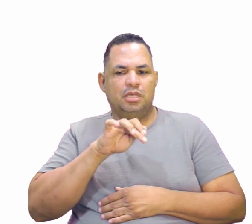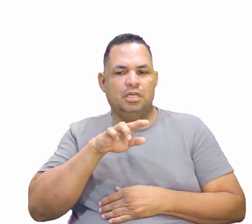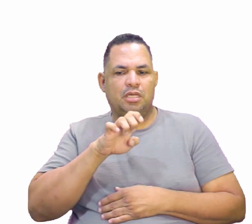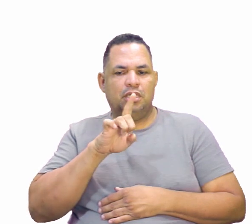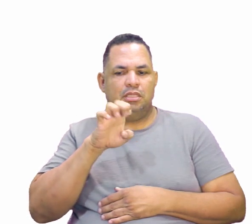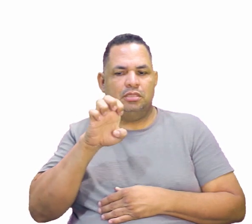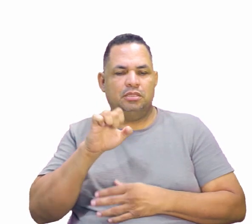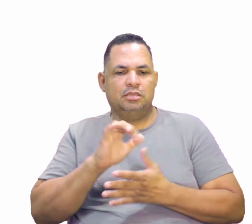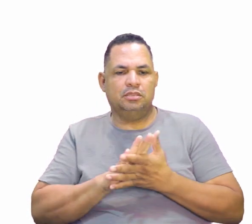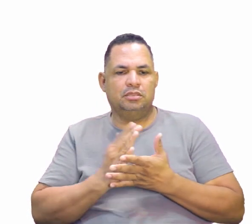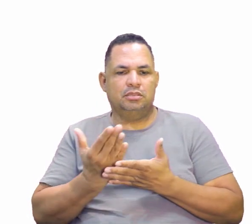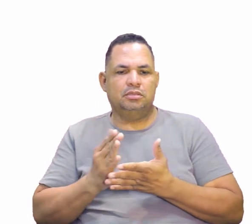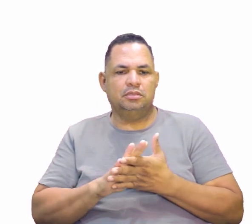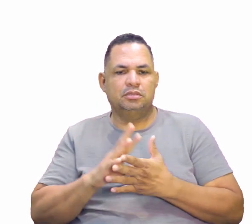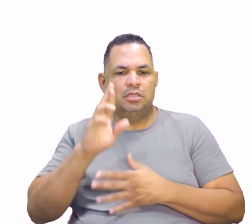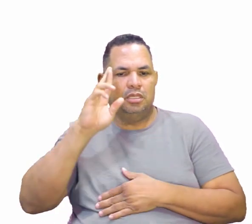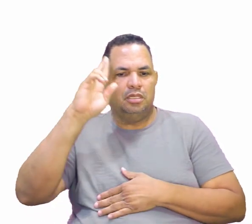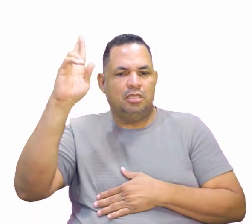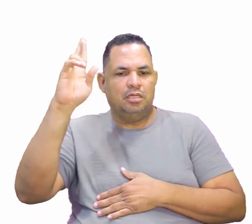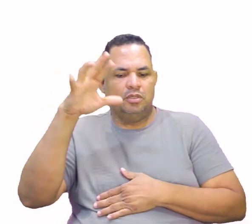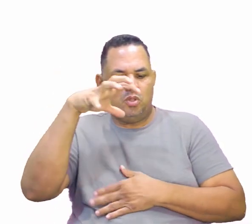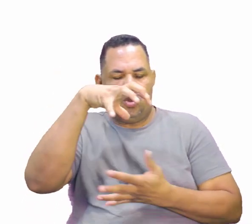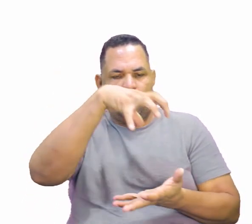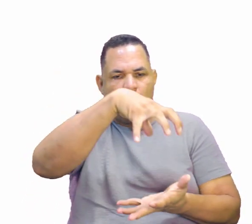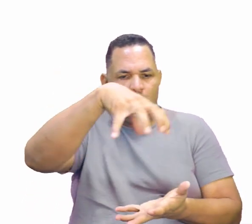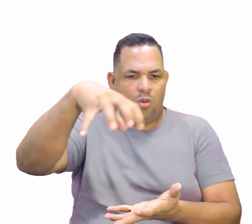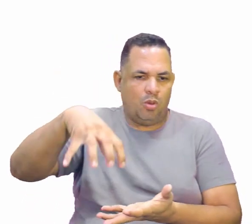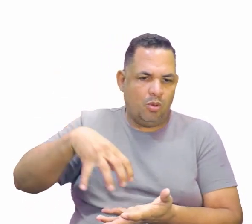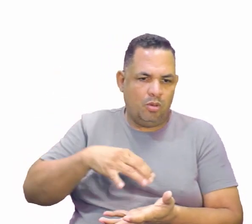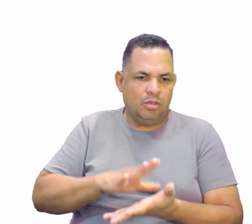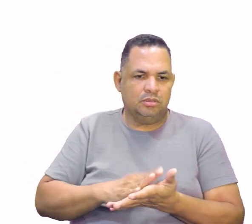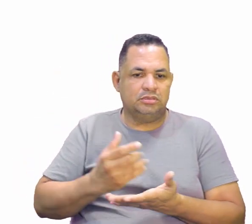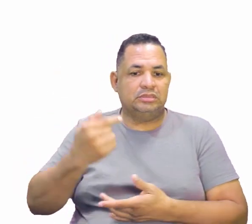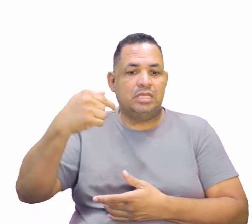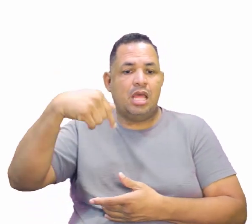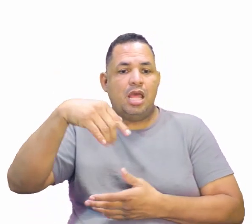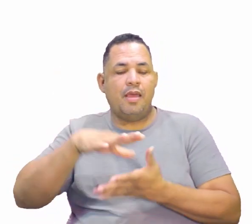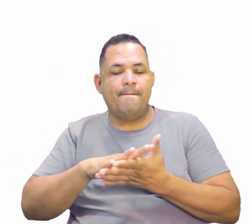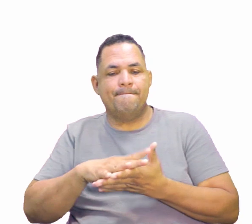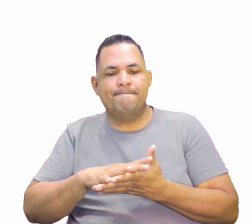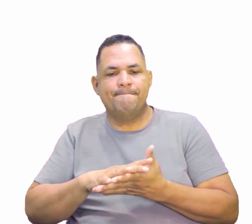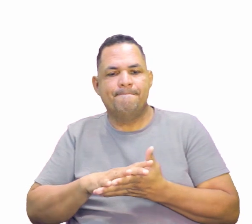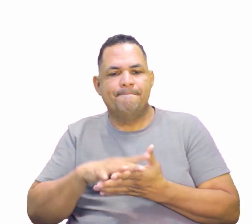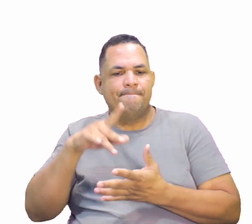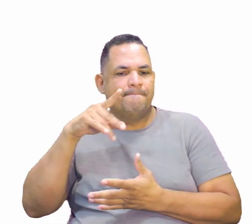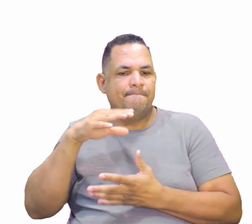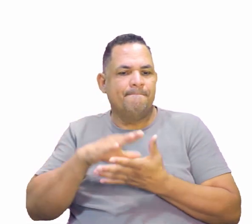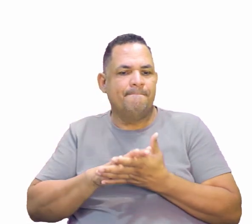Pedro II vier aqui com história, eu boto ele na cadeia.